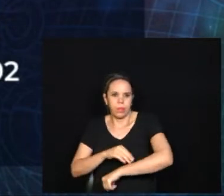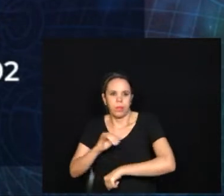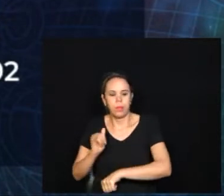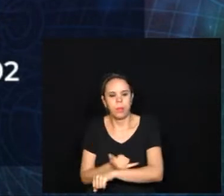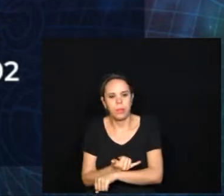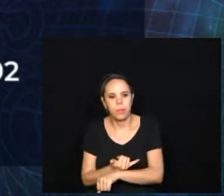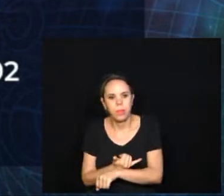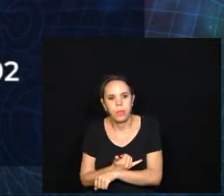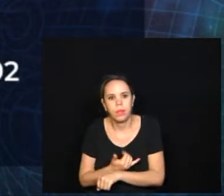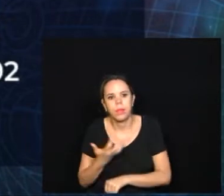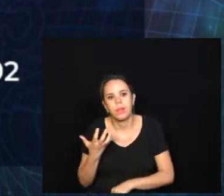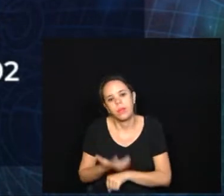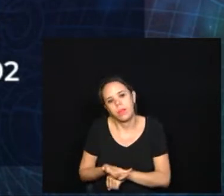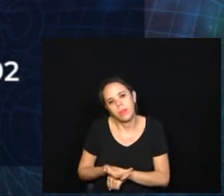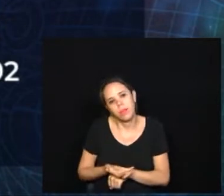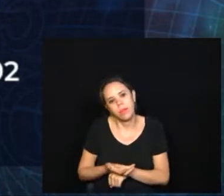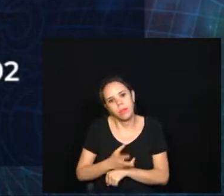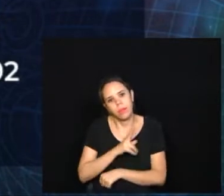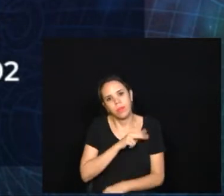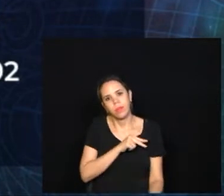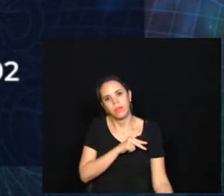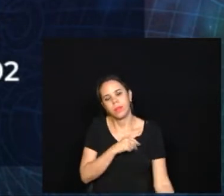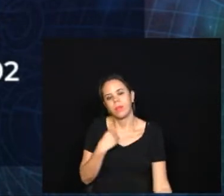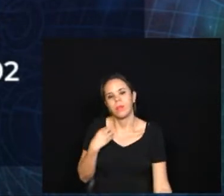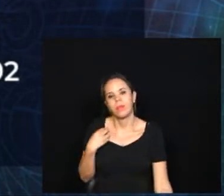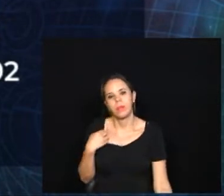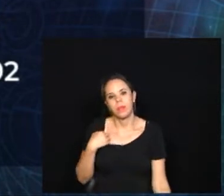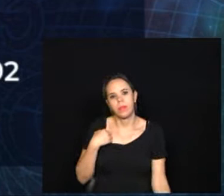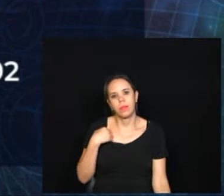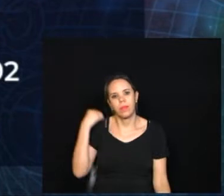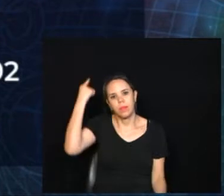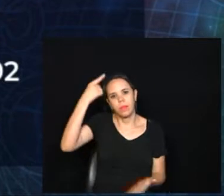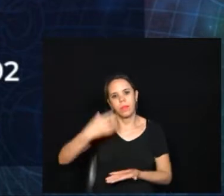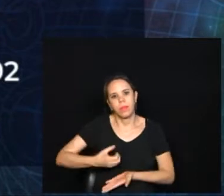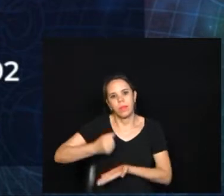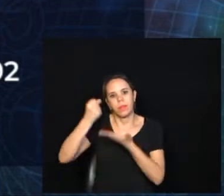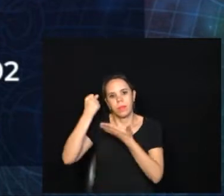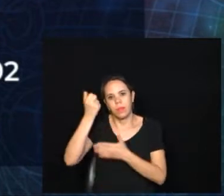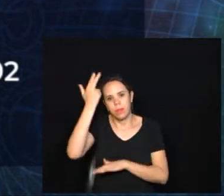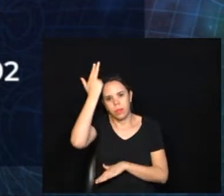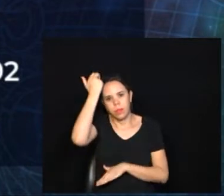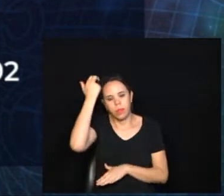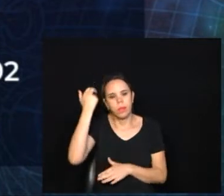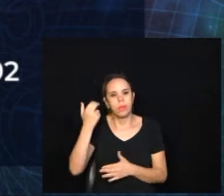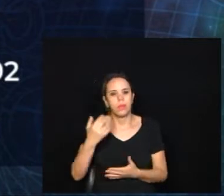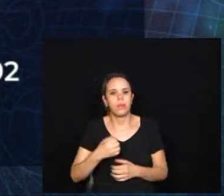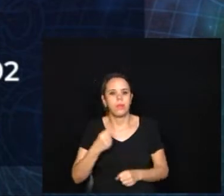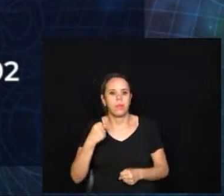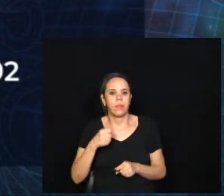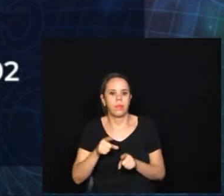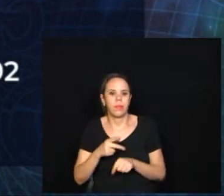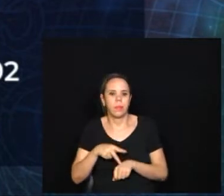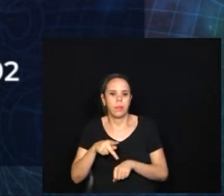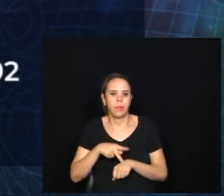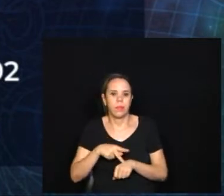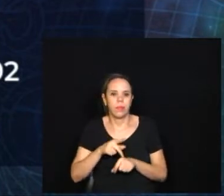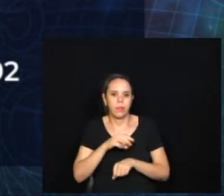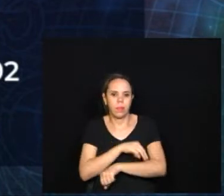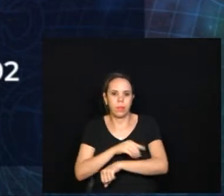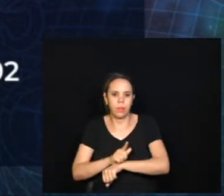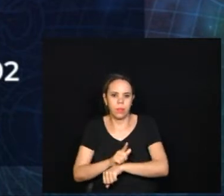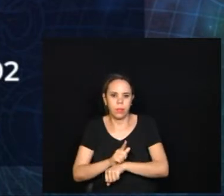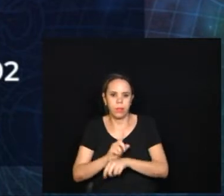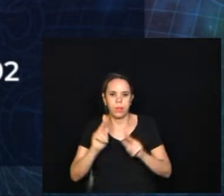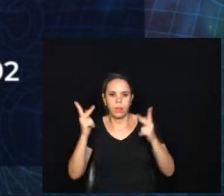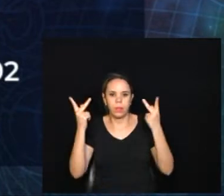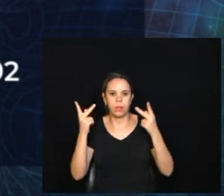Montemor, Jaguariúna, Nova Odessa, Artur Nogueira, Santo Antônio de Posse, Engenheiro Coelho, Pedreira, Morungaba